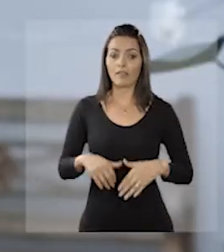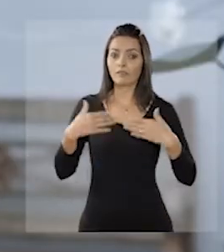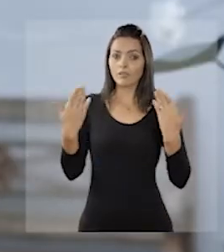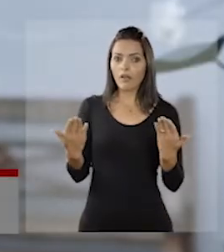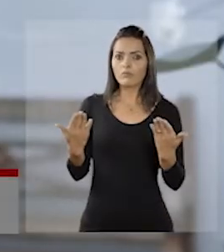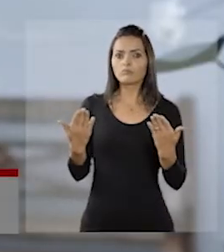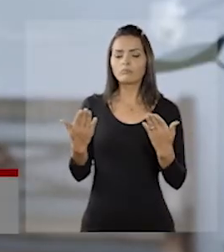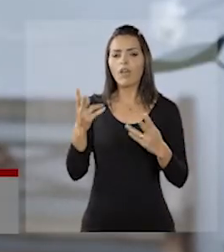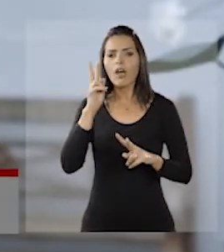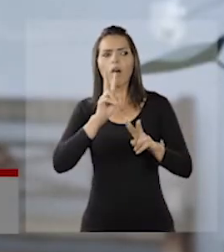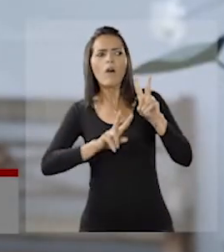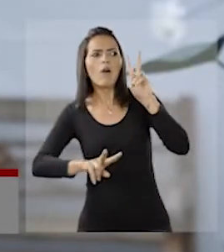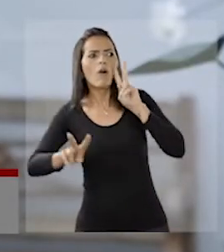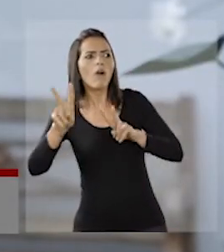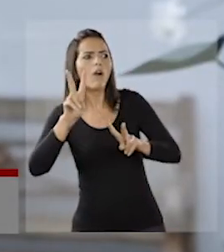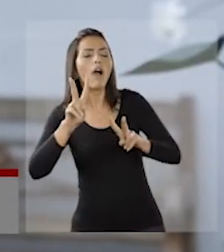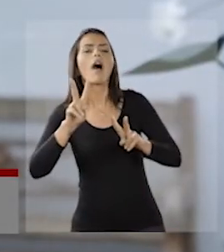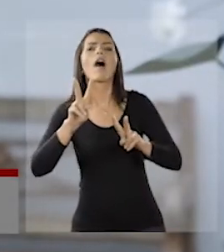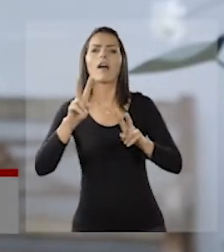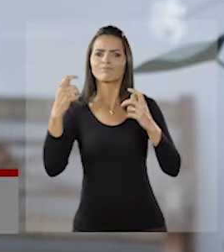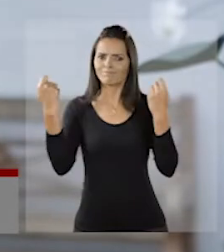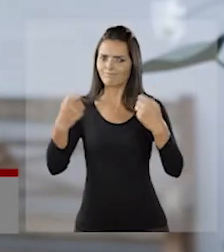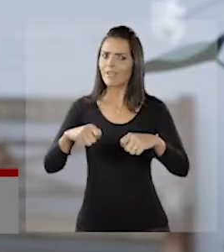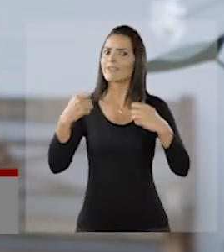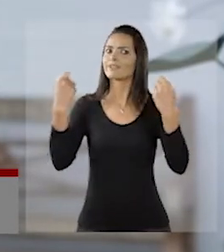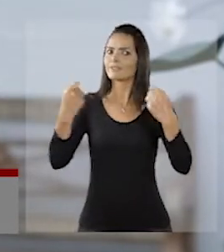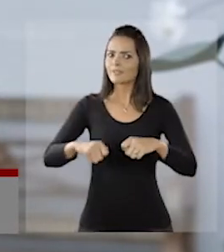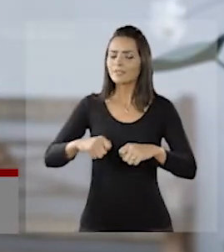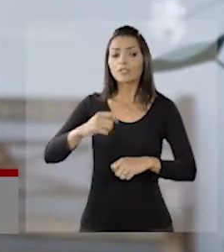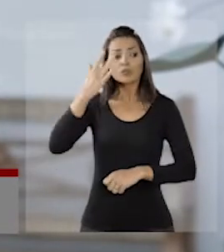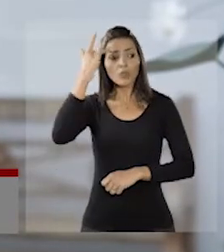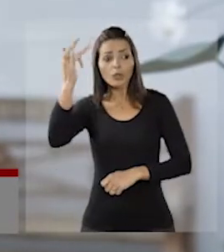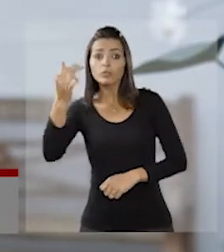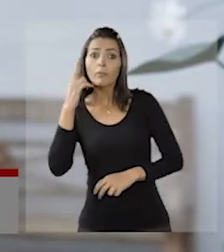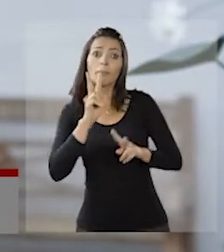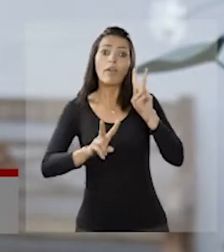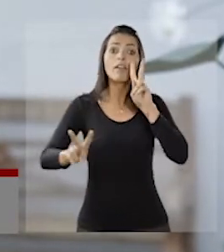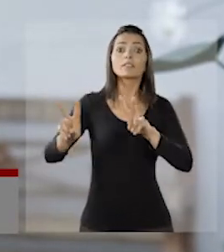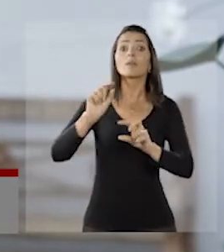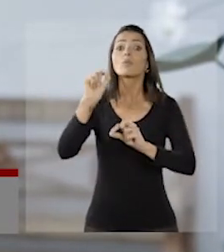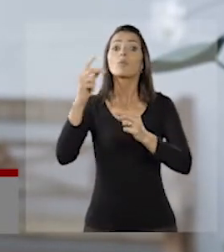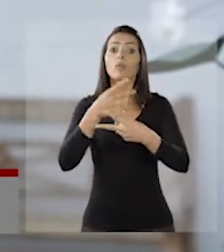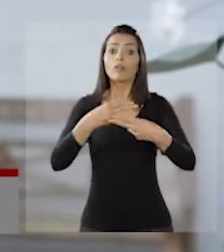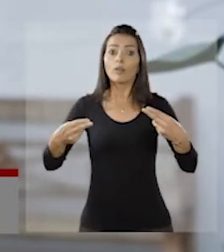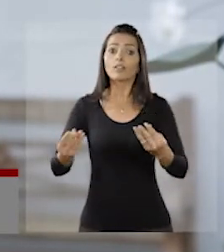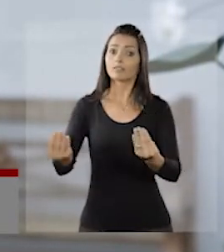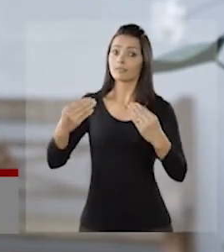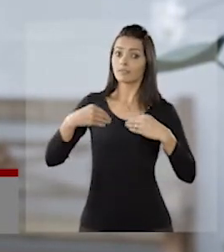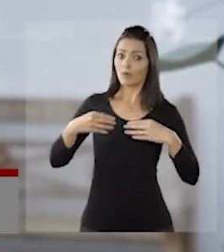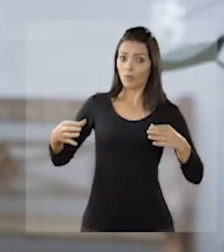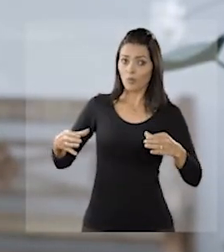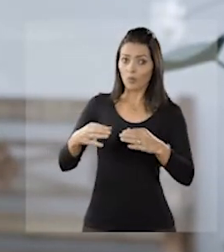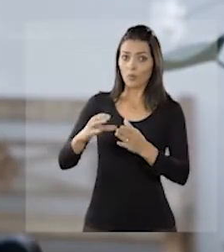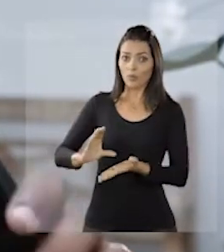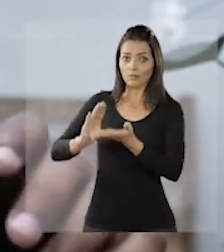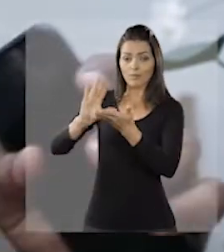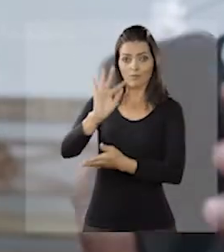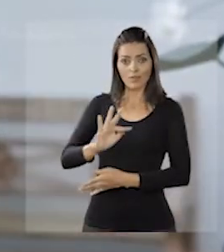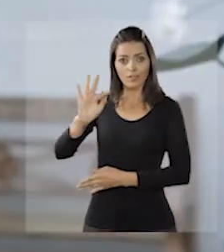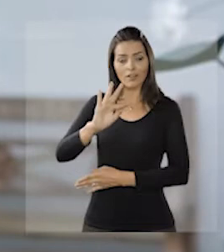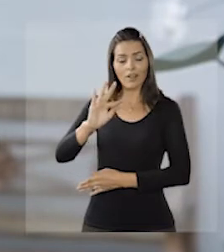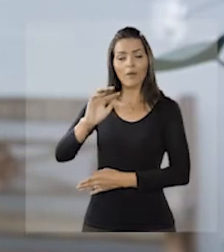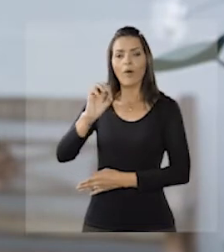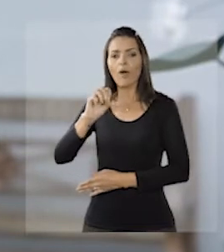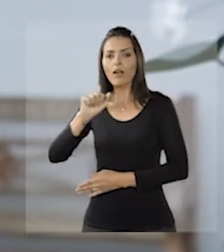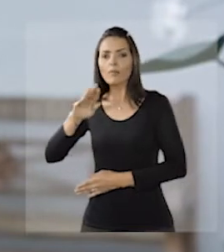Então, a observação da necessidade diária é que trouxe ao Conselho Federal da OAB a